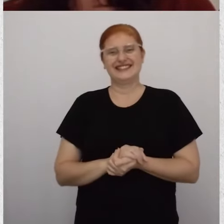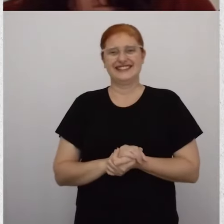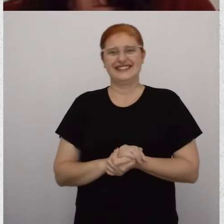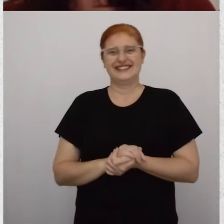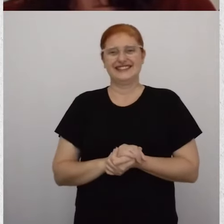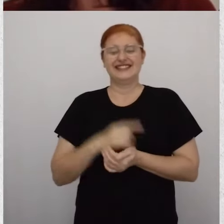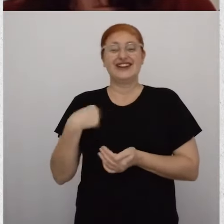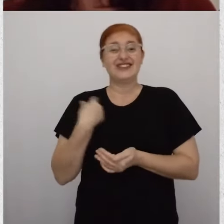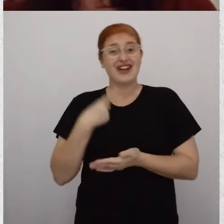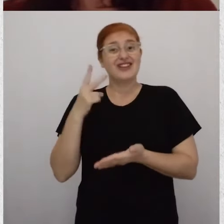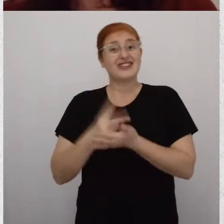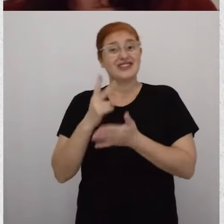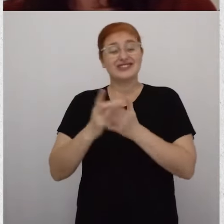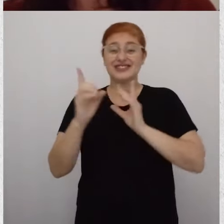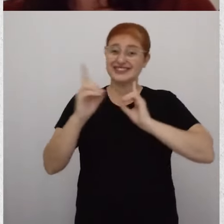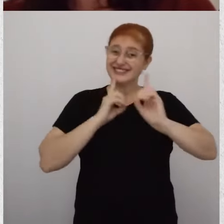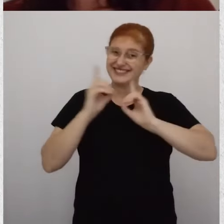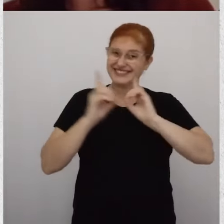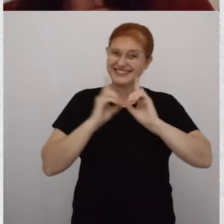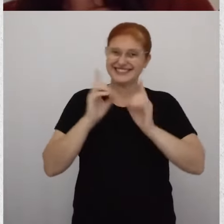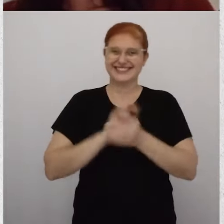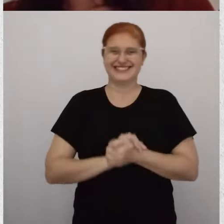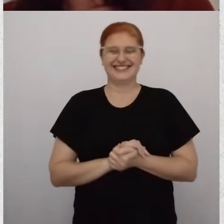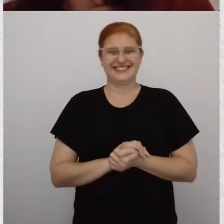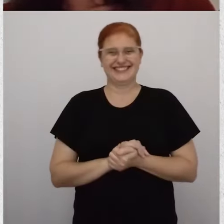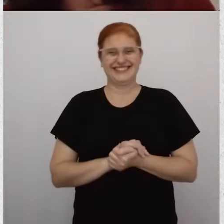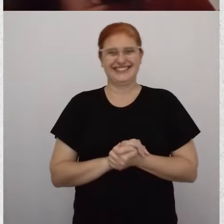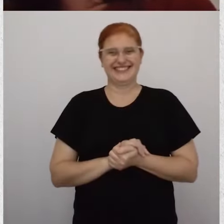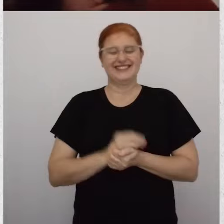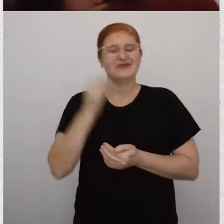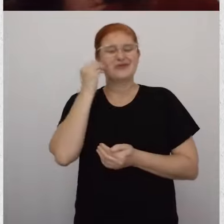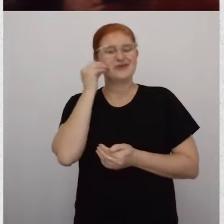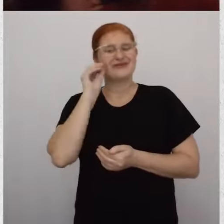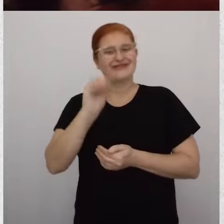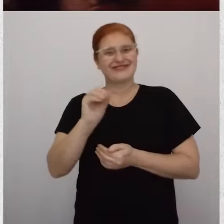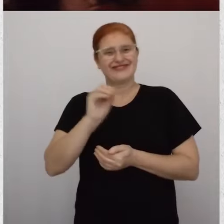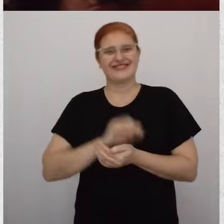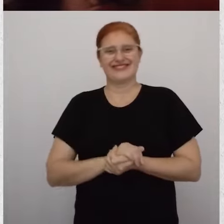A gente segue em diálogo, né? Um beijo.